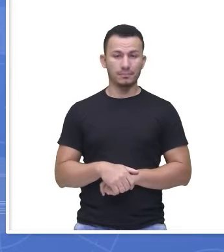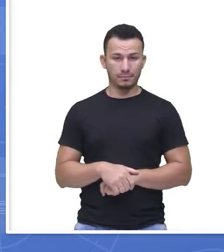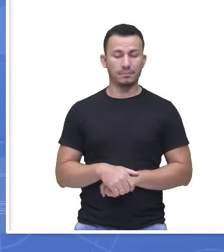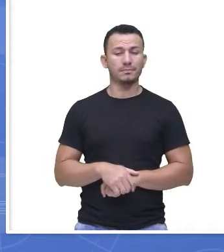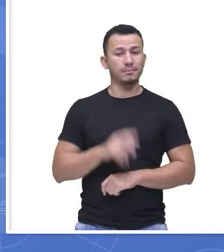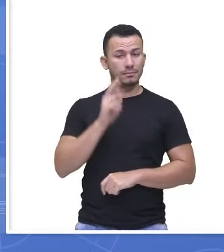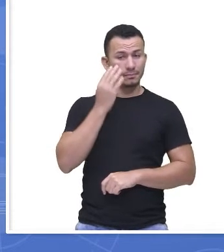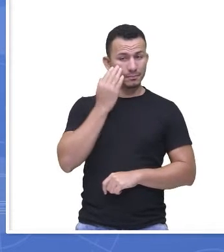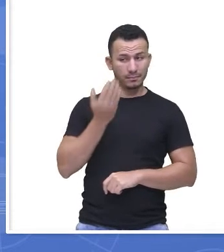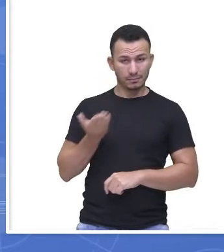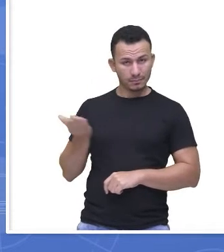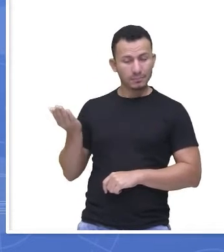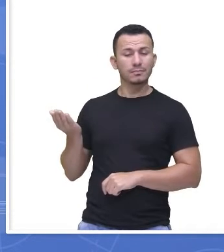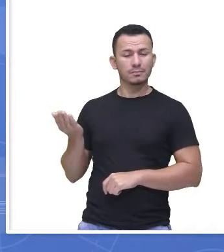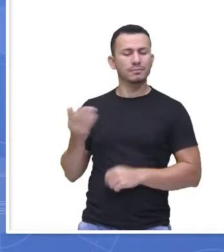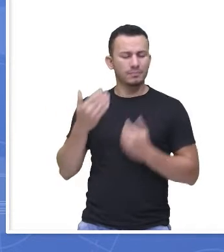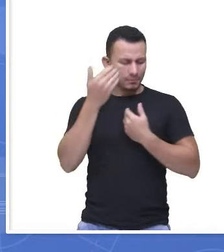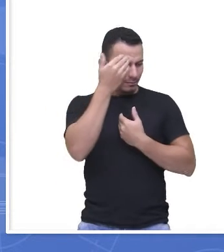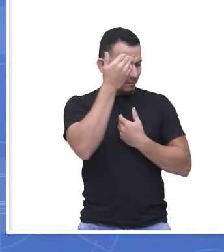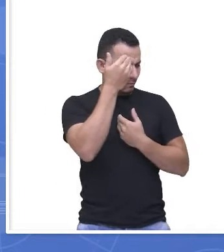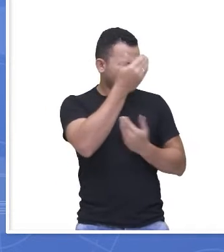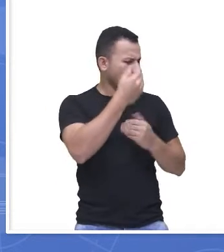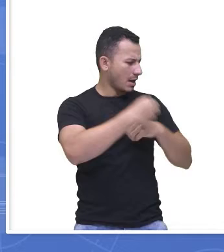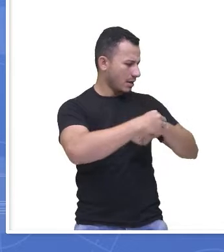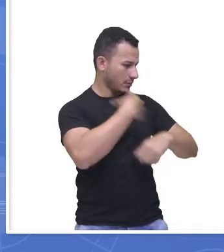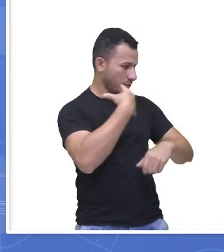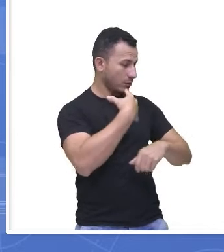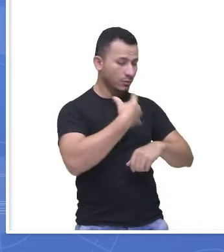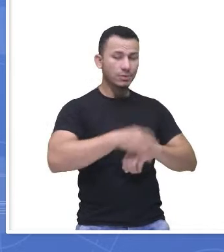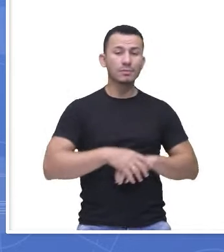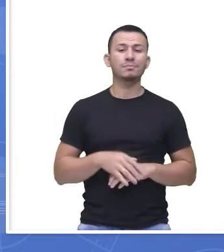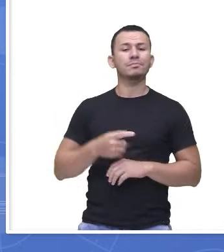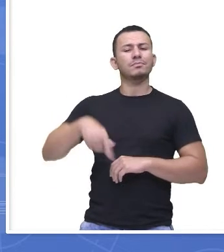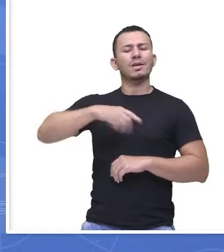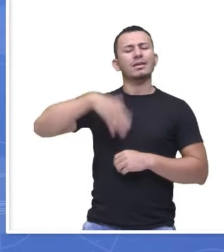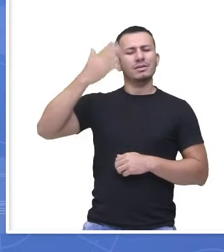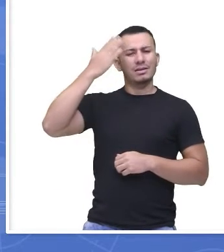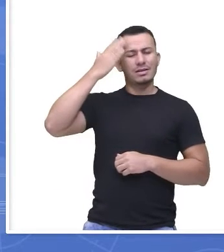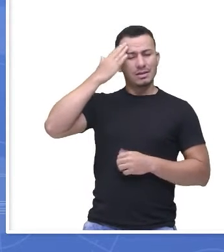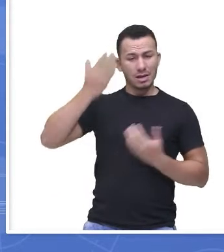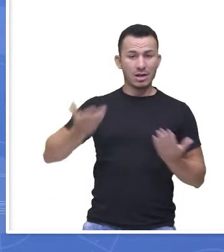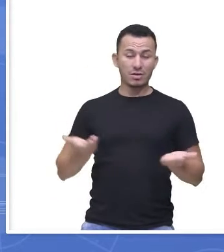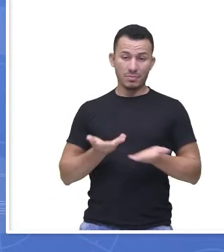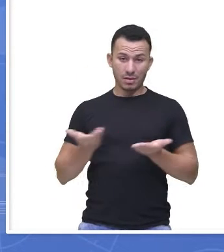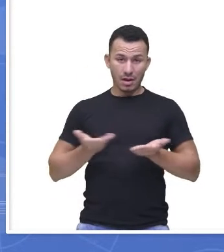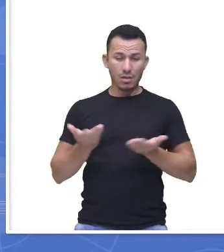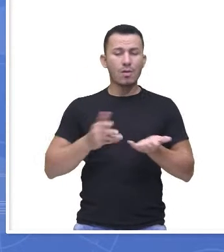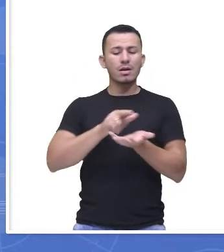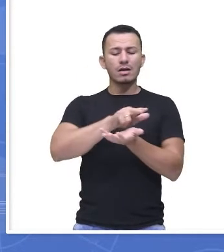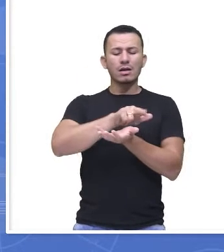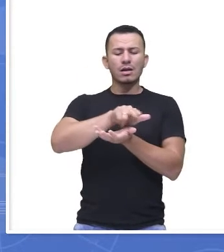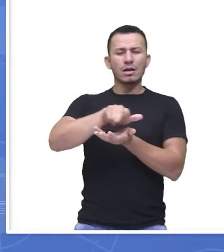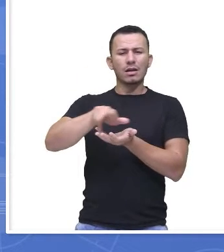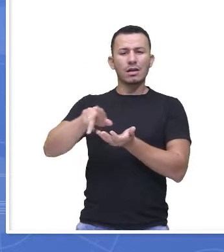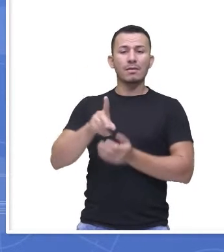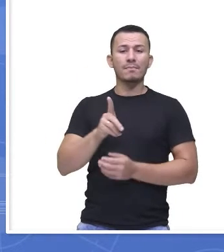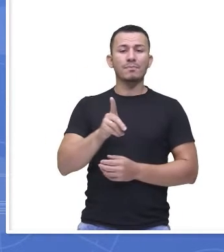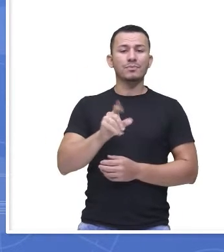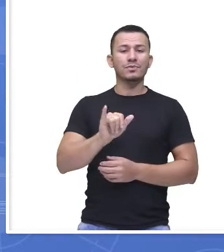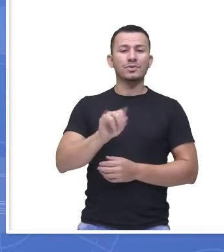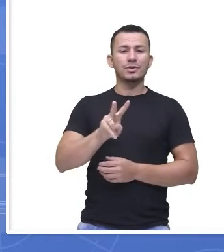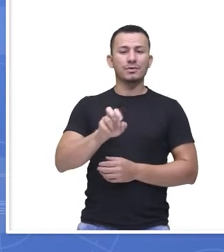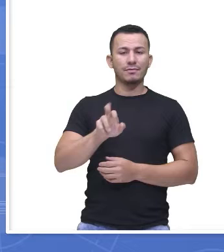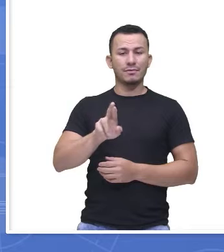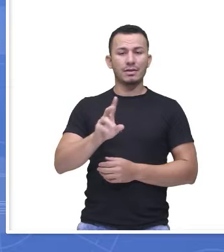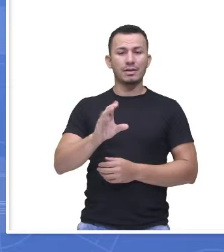Muito bem, Djurquinha, obrigado pela dica. A gente já sabe o que é, então, diversidade, né? Mas